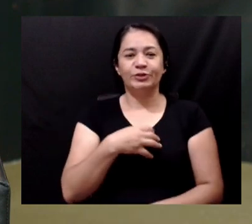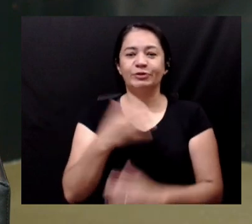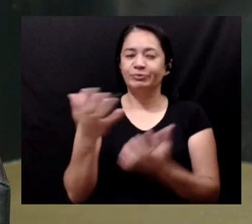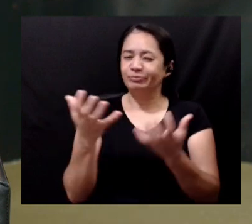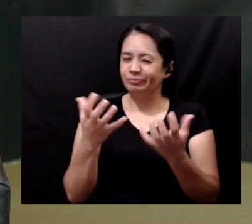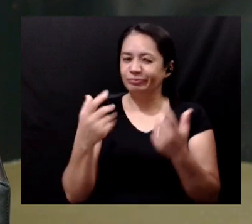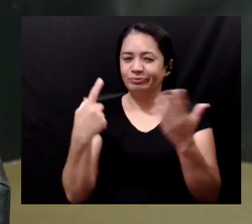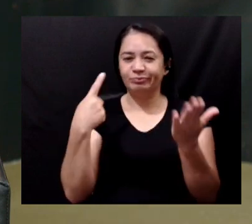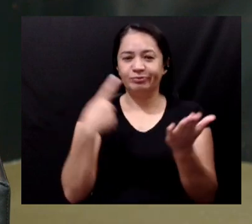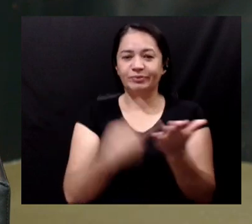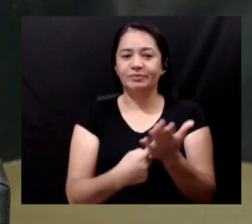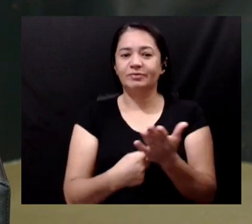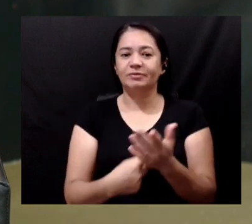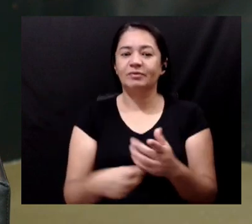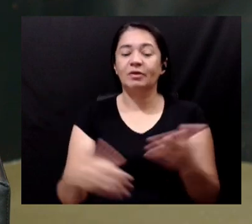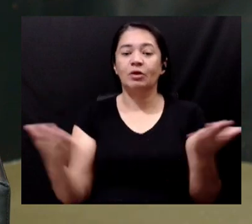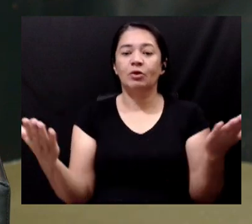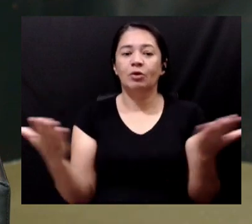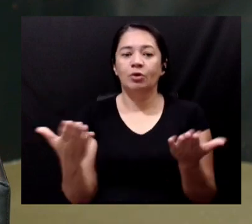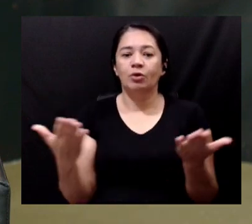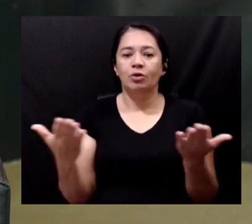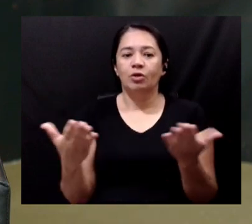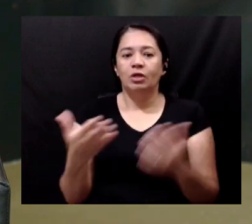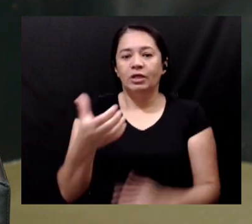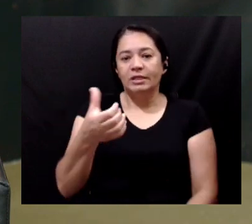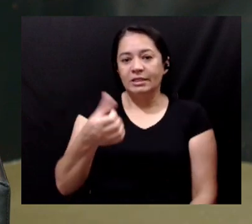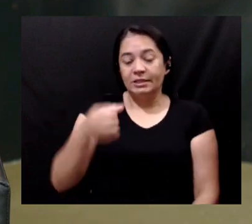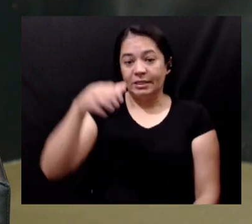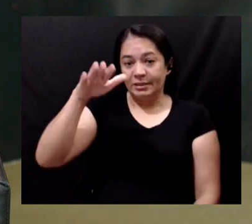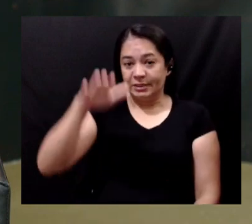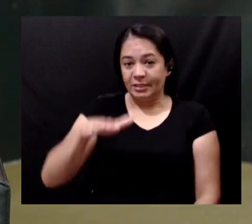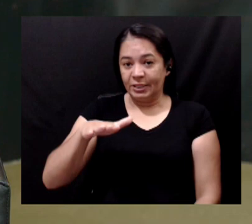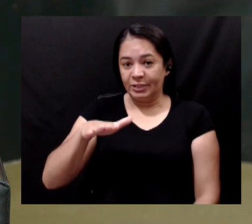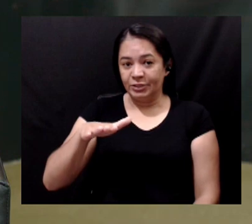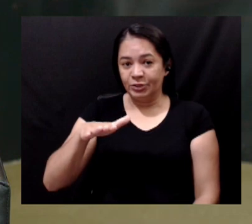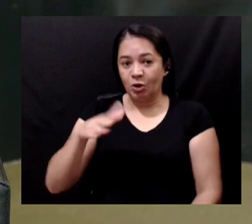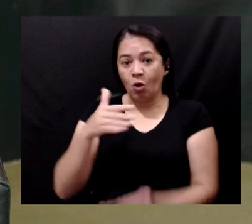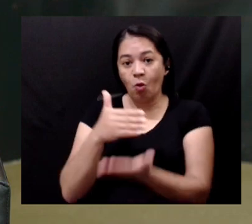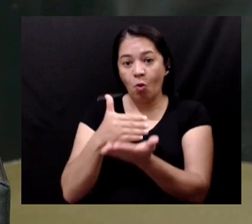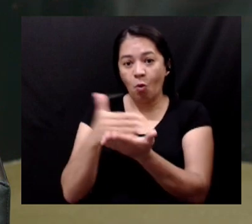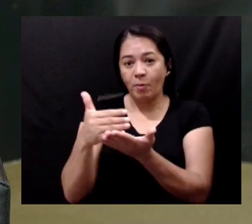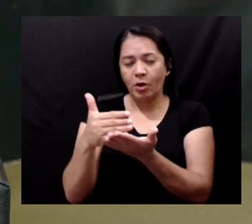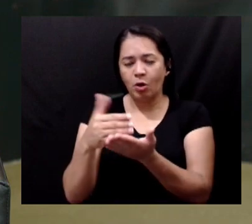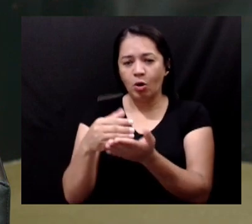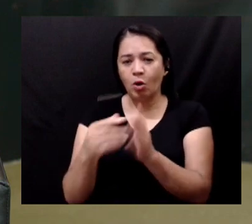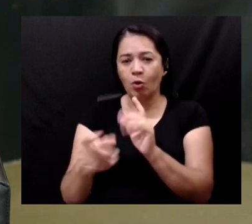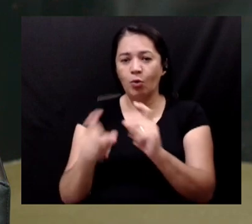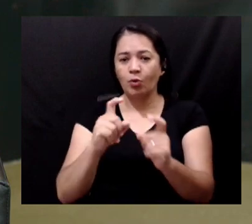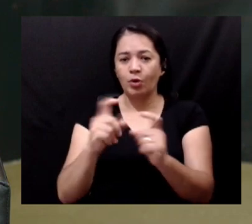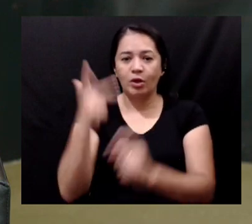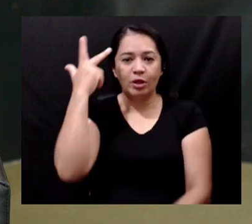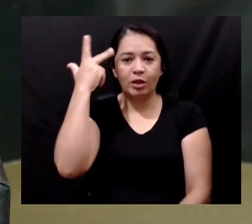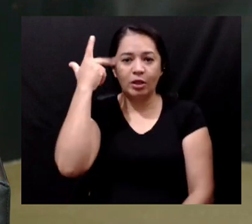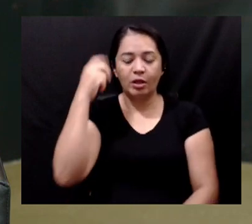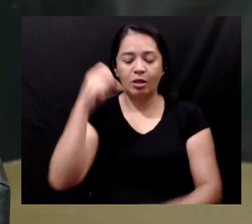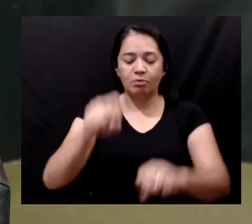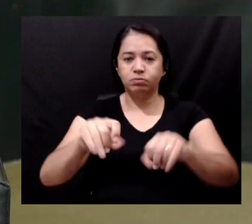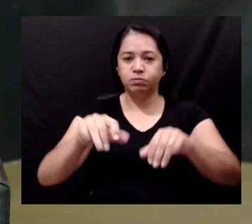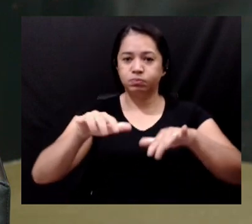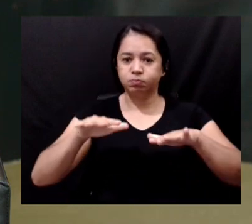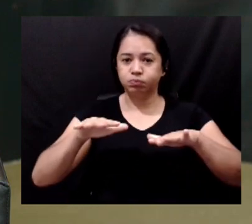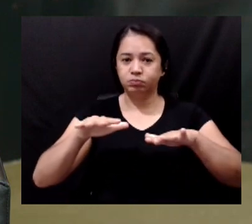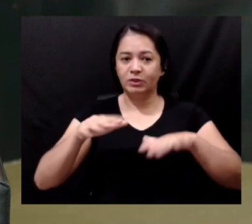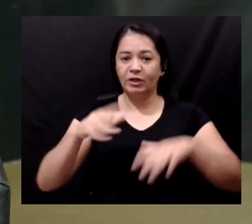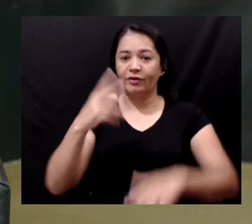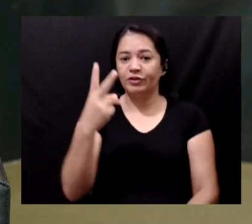que hoje às 6 da tarde, a partir das 6 da tarde, tem reunião ordinária no plenário da Câmara, é a 23ª